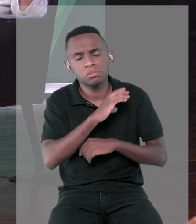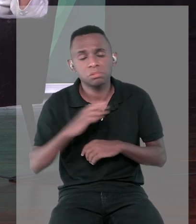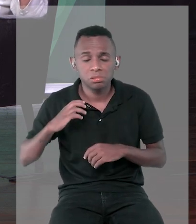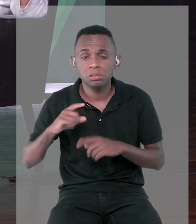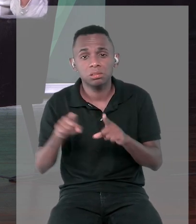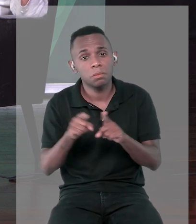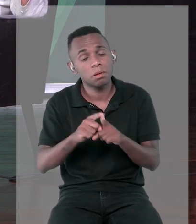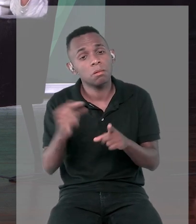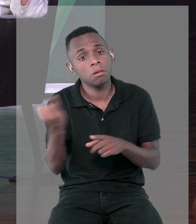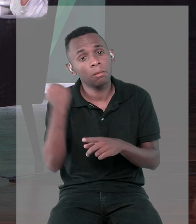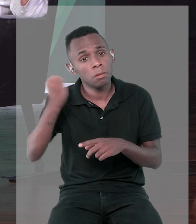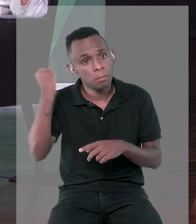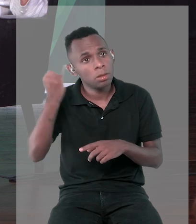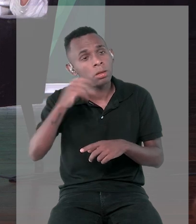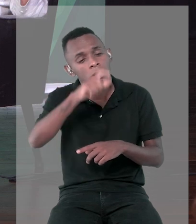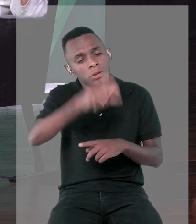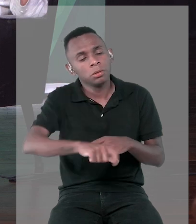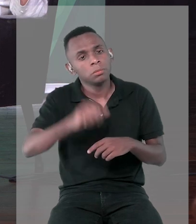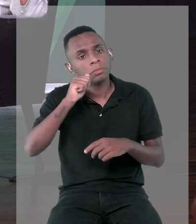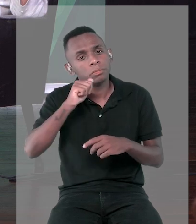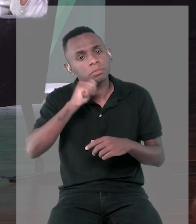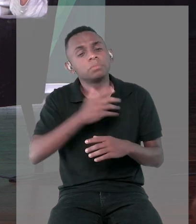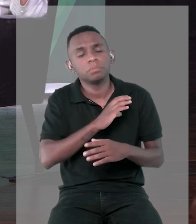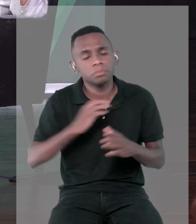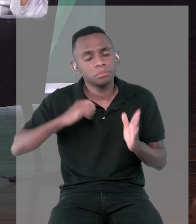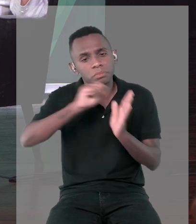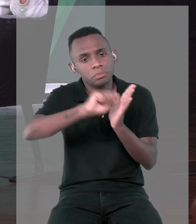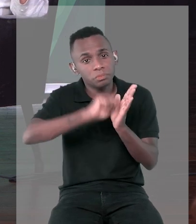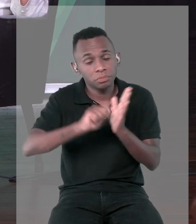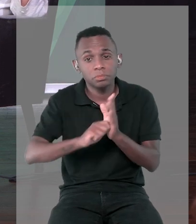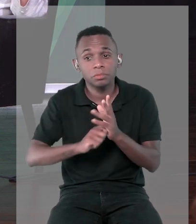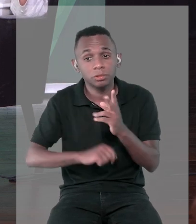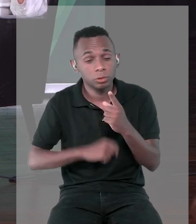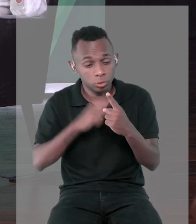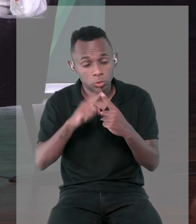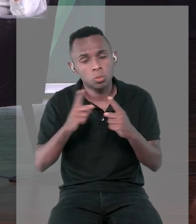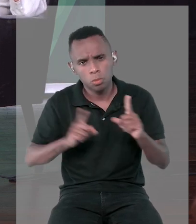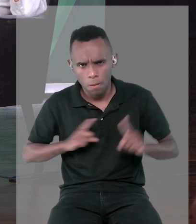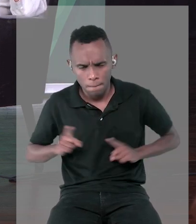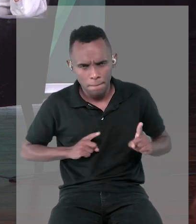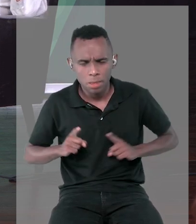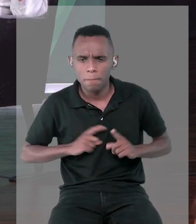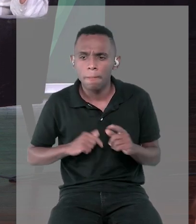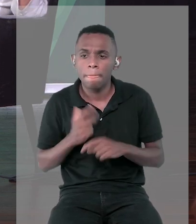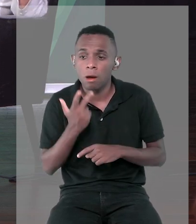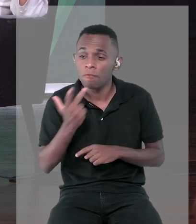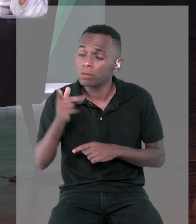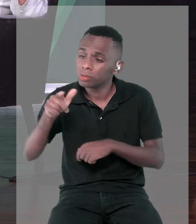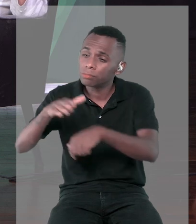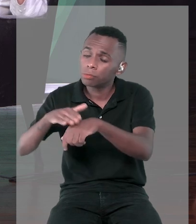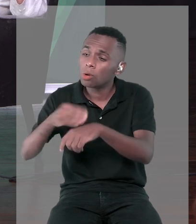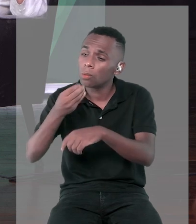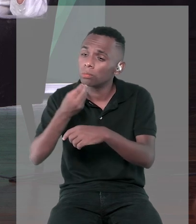da importância, né? Da escritora. E houve um primo dela que, quando eu falei que eu gostaria muito